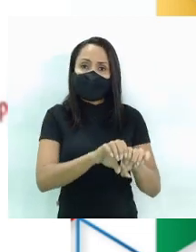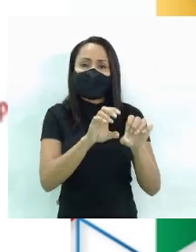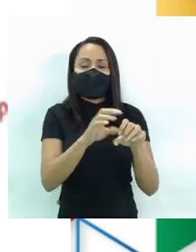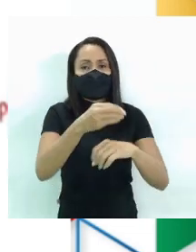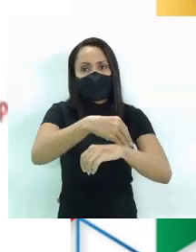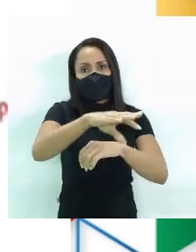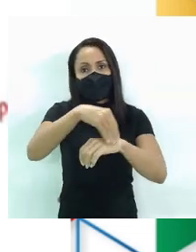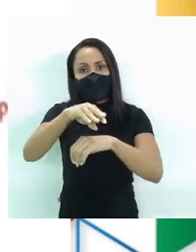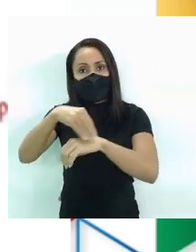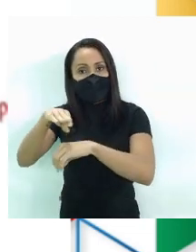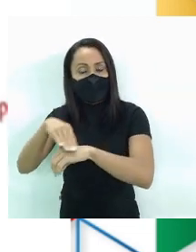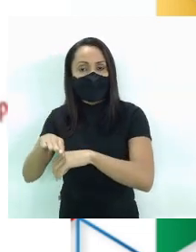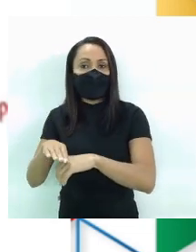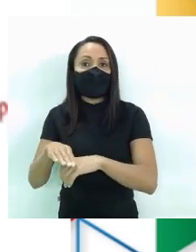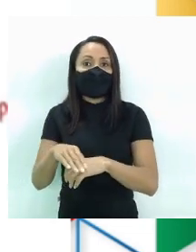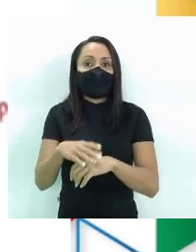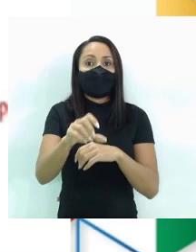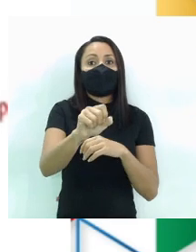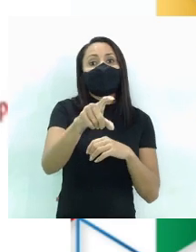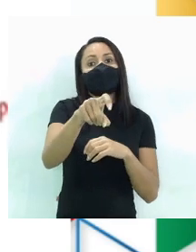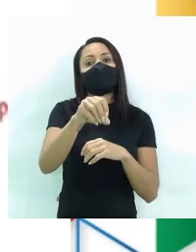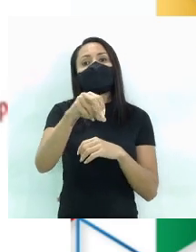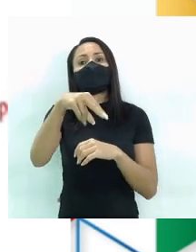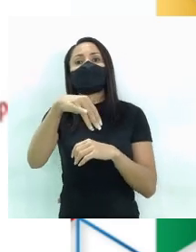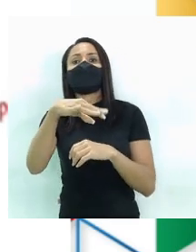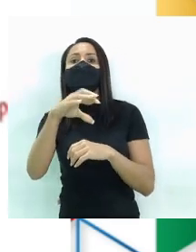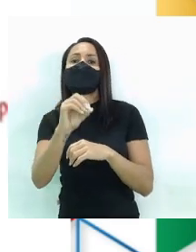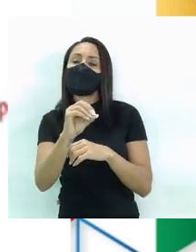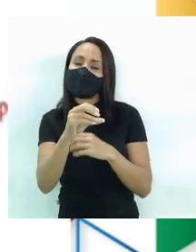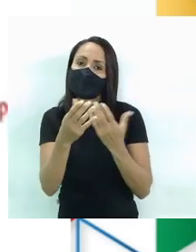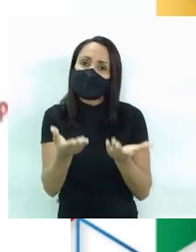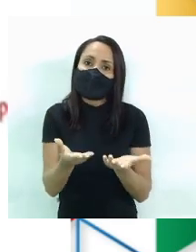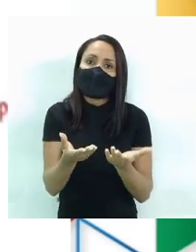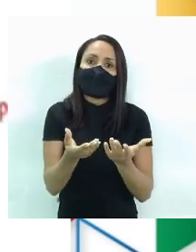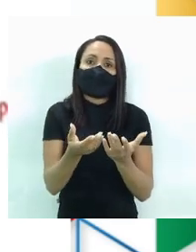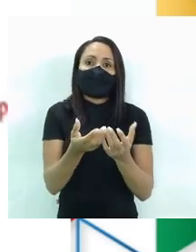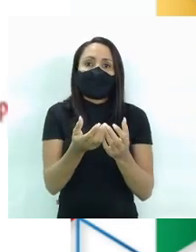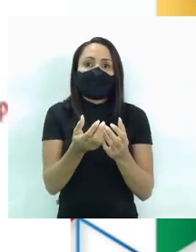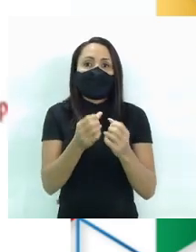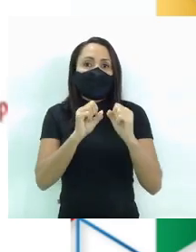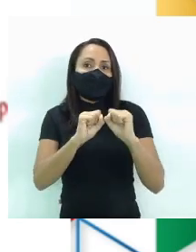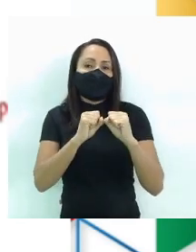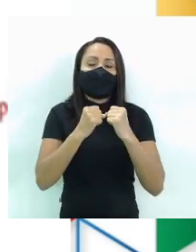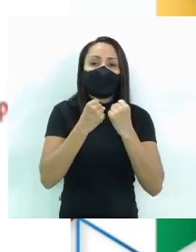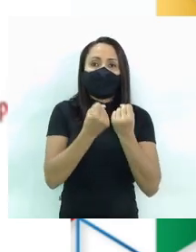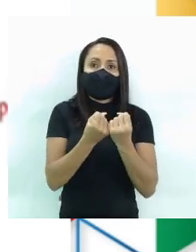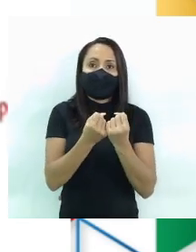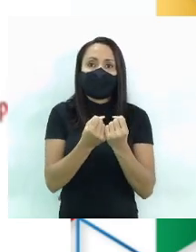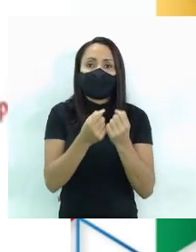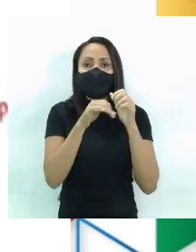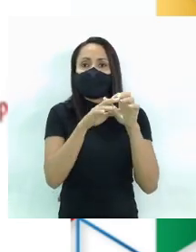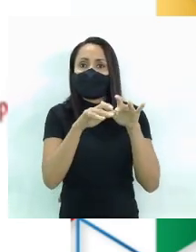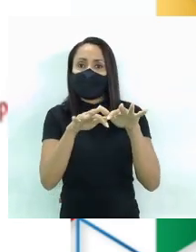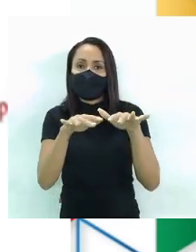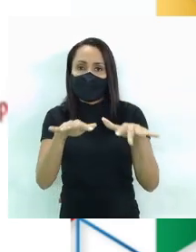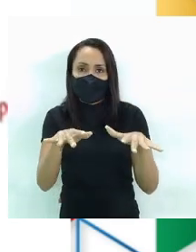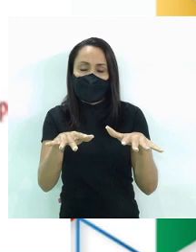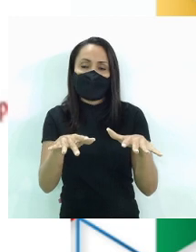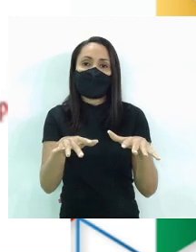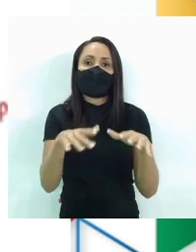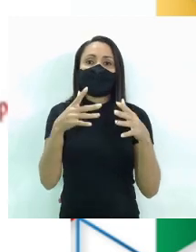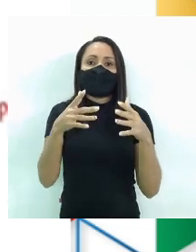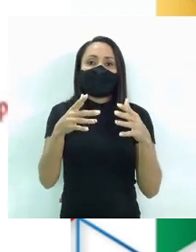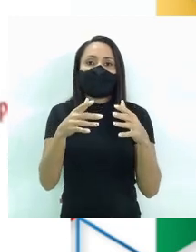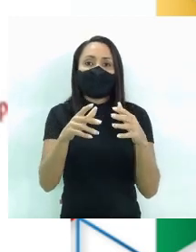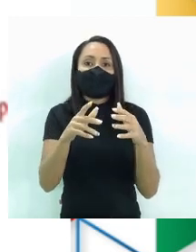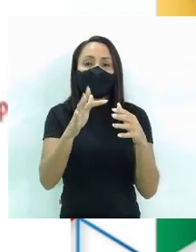dos impulsos nervosos é o axônio. Né? O impulso nervoso que se propaga em um único sentido na fibra nervosa.